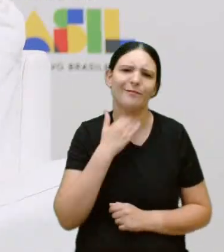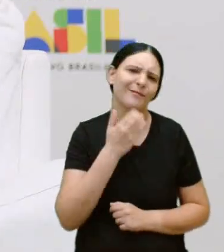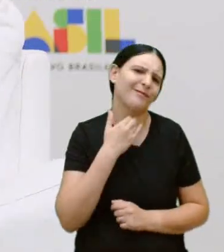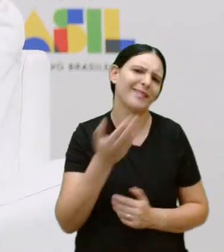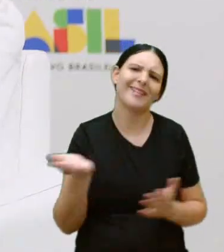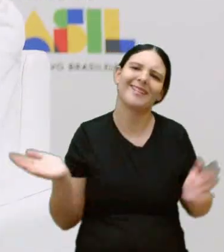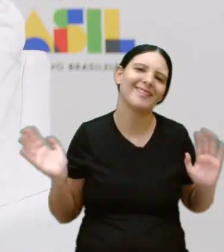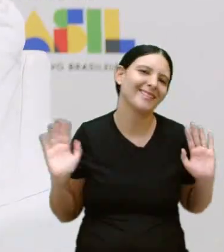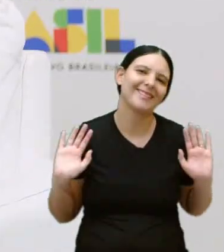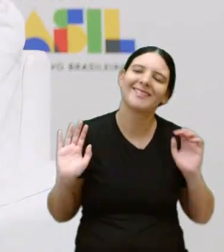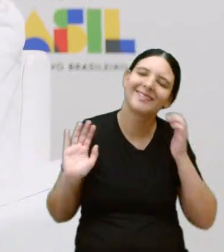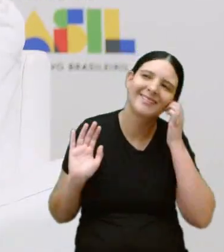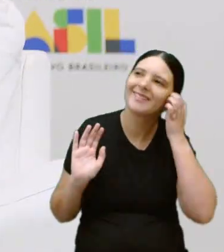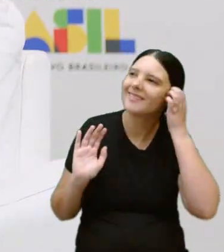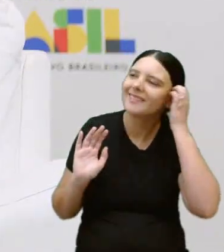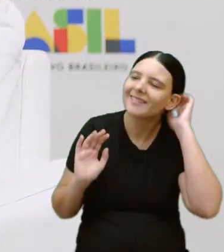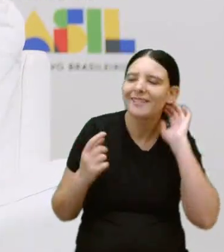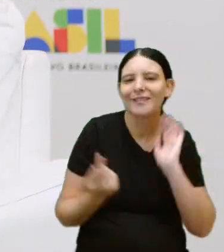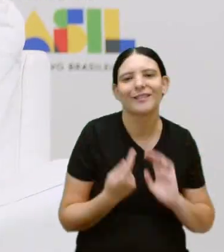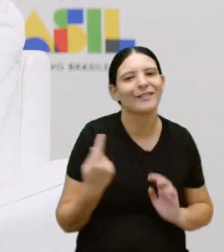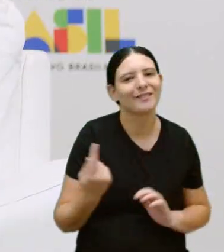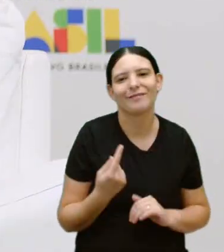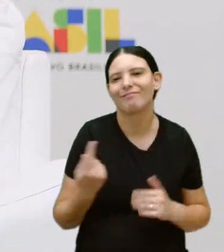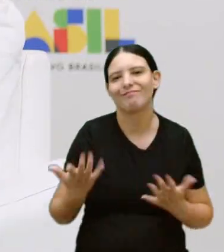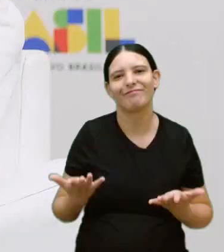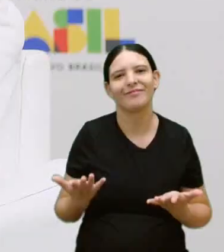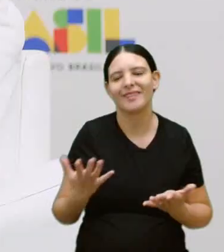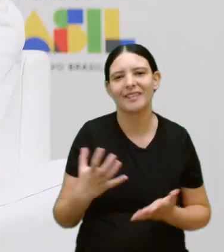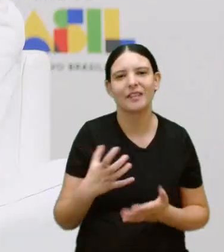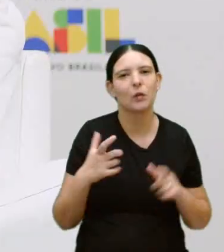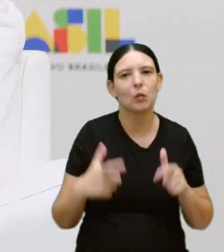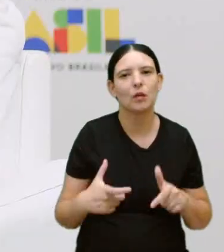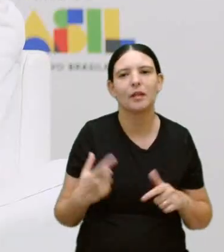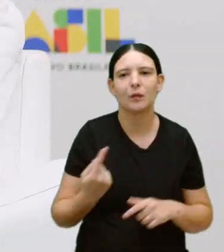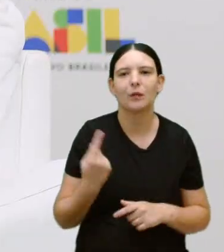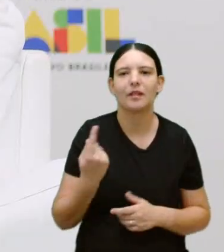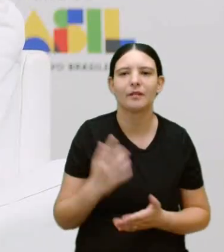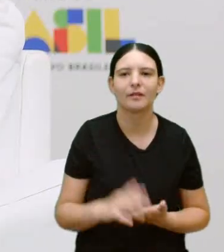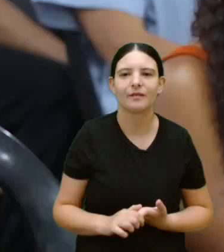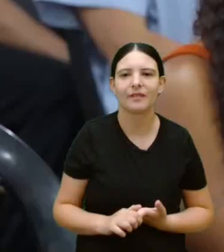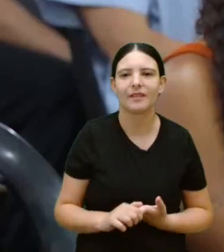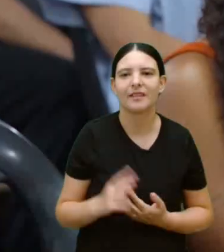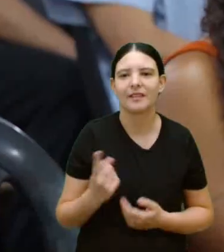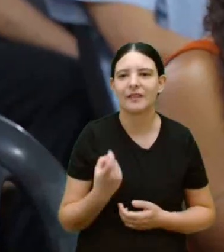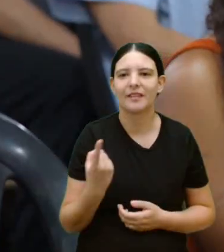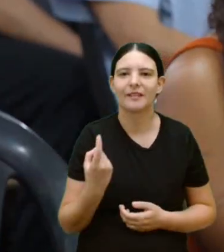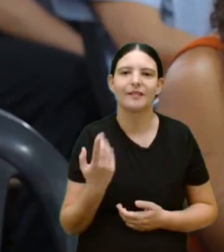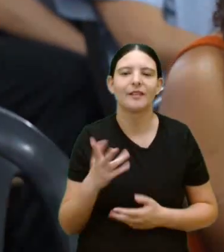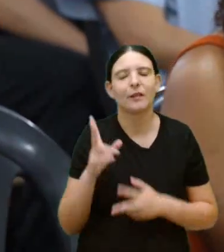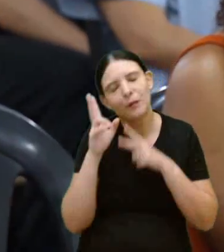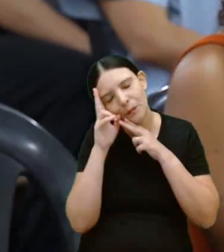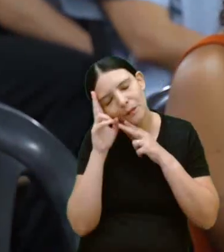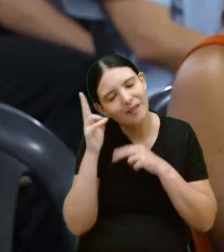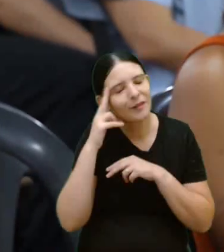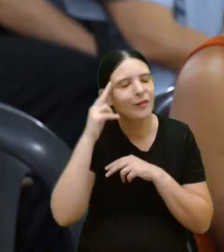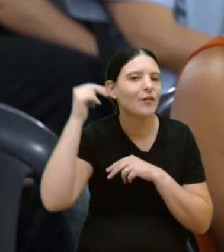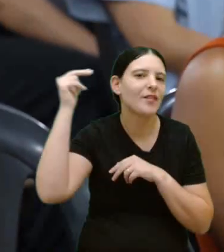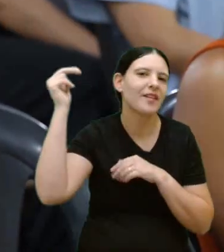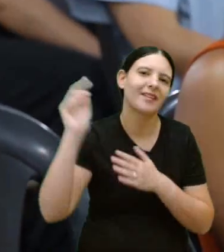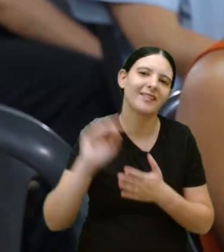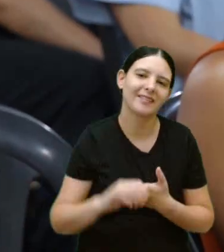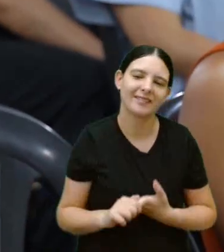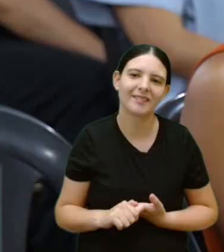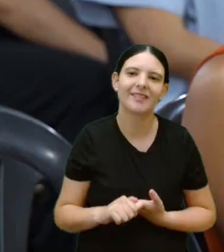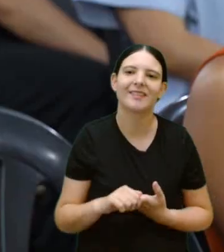insaciável, a solidão é o único lugar. Há que dormir e sonhar. Tá? Dormir e sonhar vai ser importante.